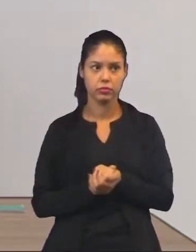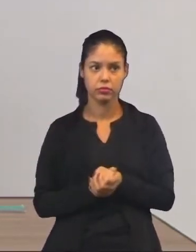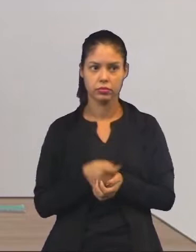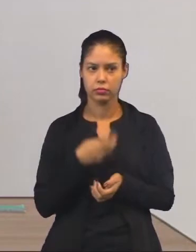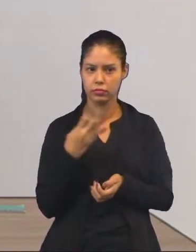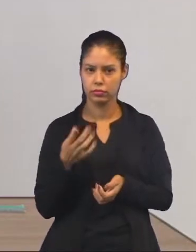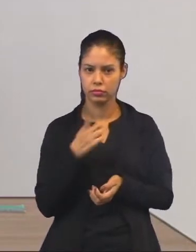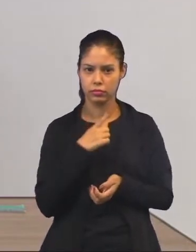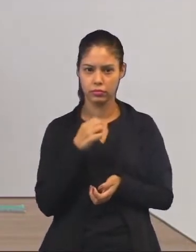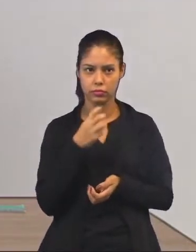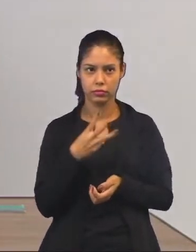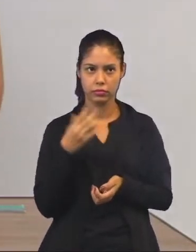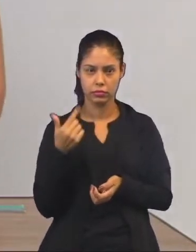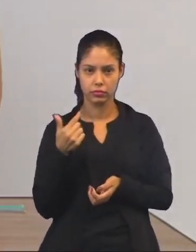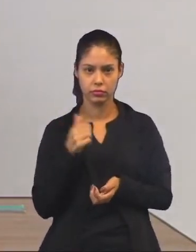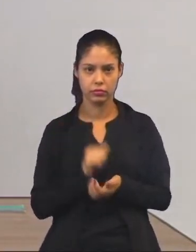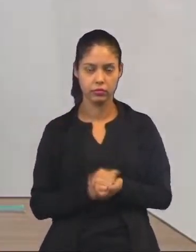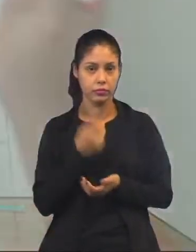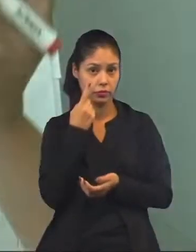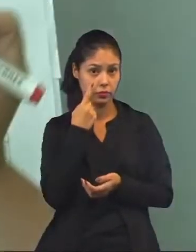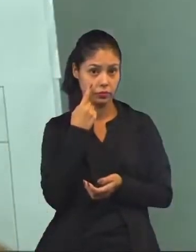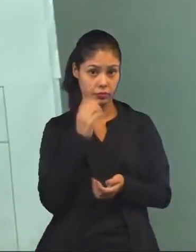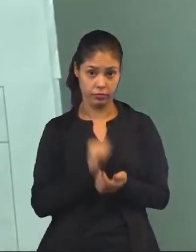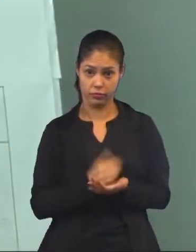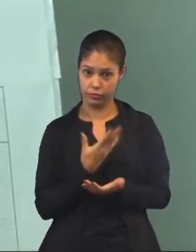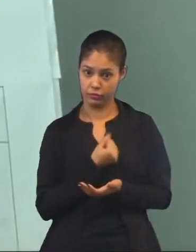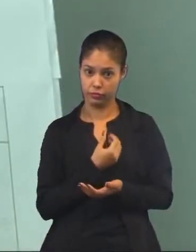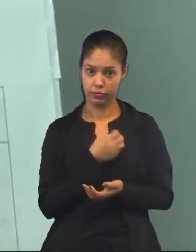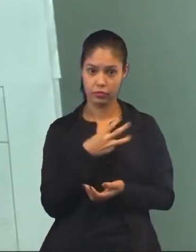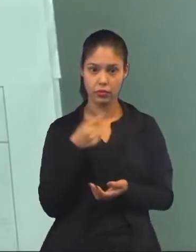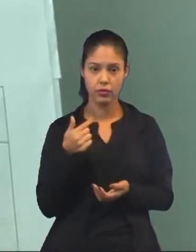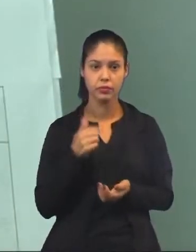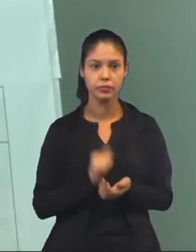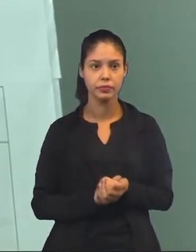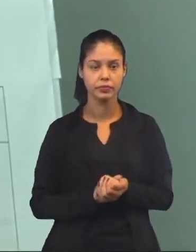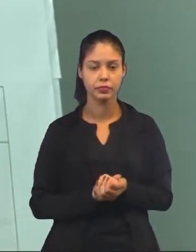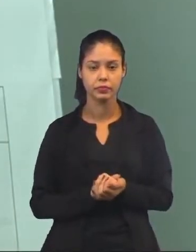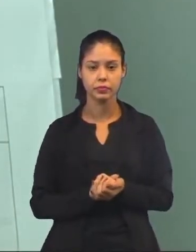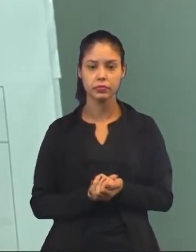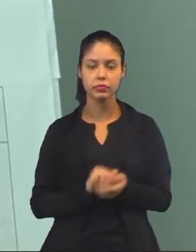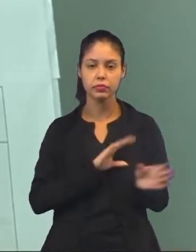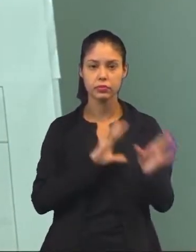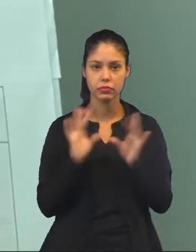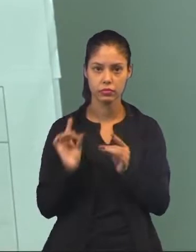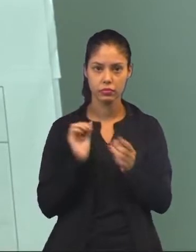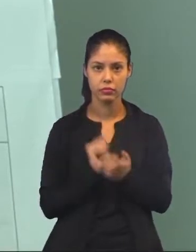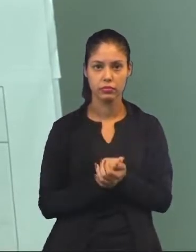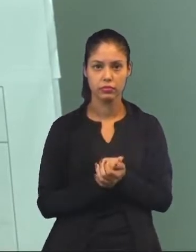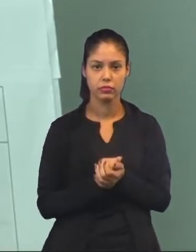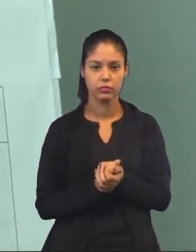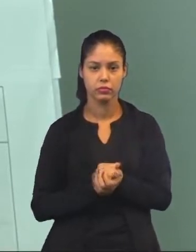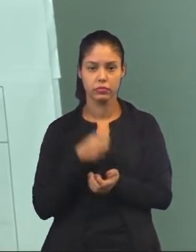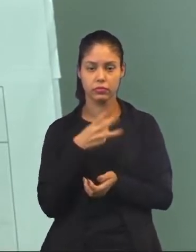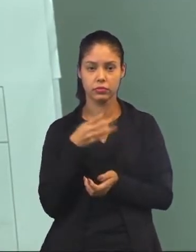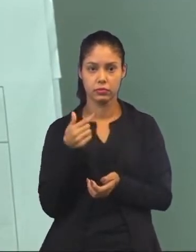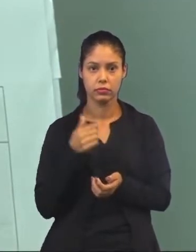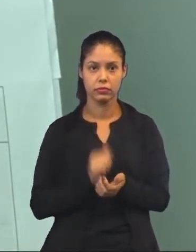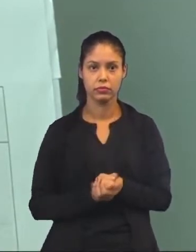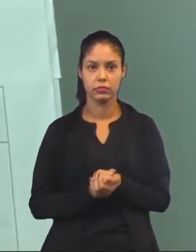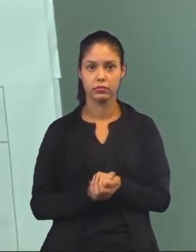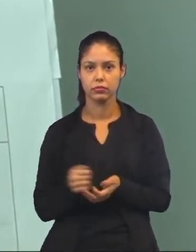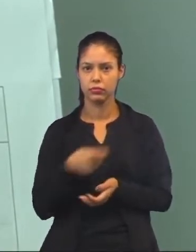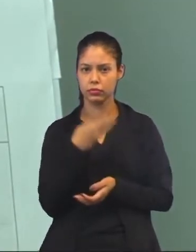dessa quantidade. Então, 32, olhando para o número 32, vamos lá juntos no cartaz, olha só. Trazendo aqui para o tapetinho, número